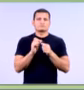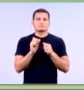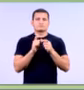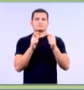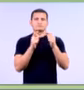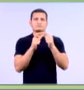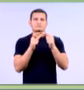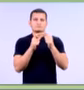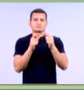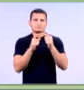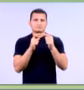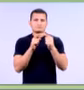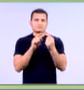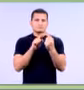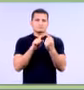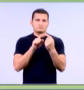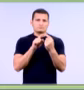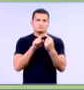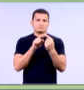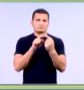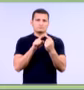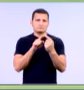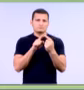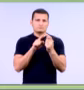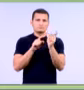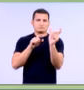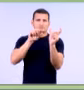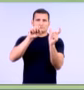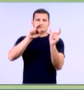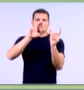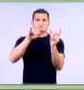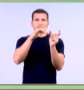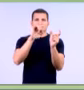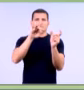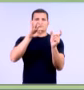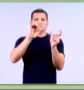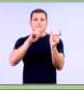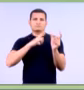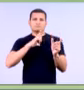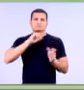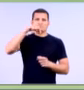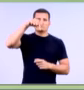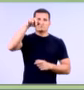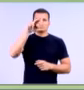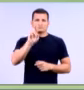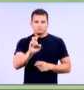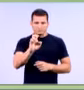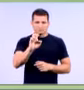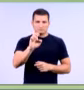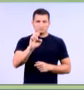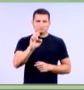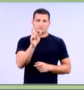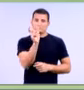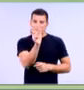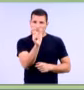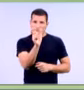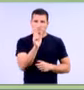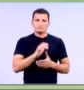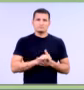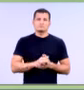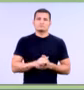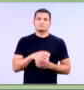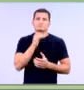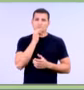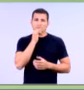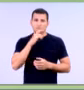concordância quando o sujeito ele é composto pelos pronomes que e quem. Quando houver o